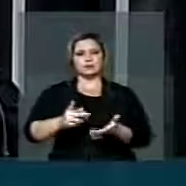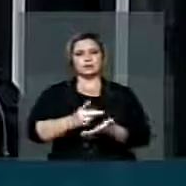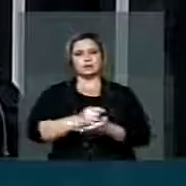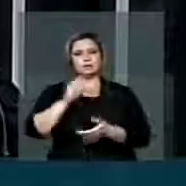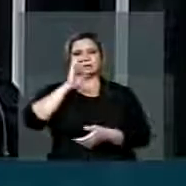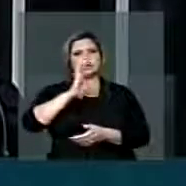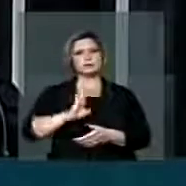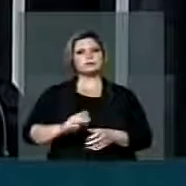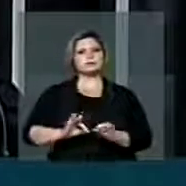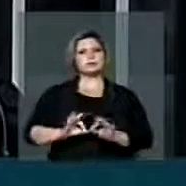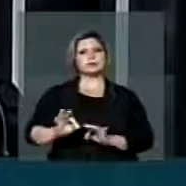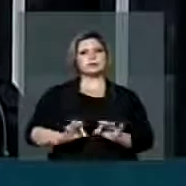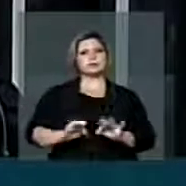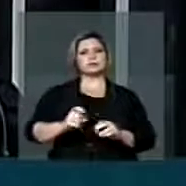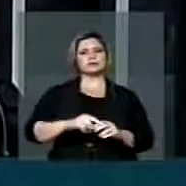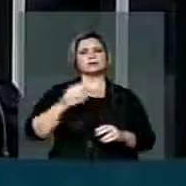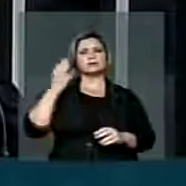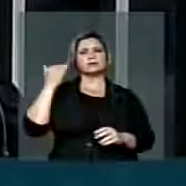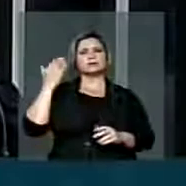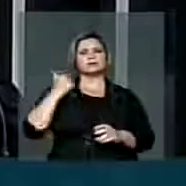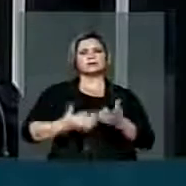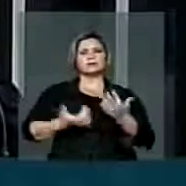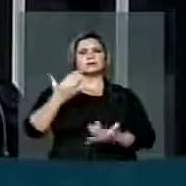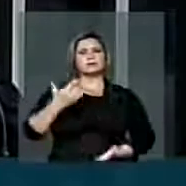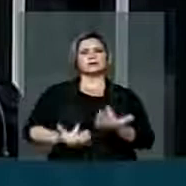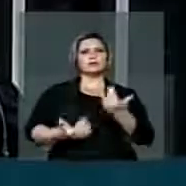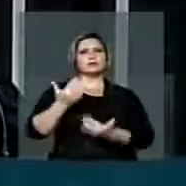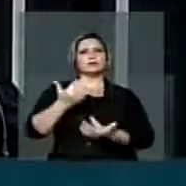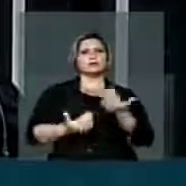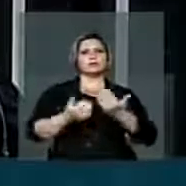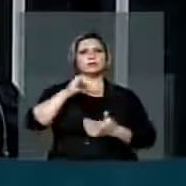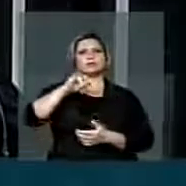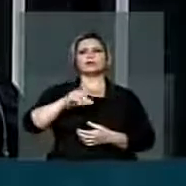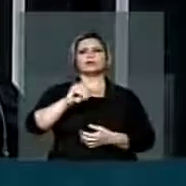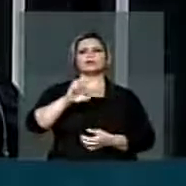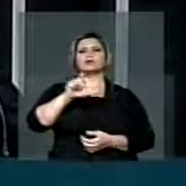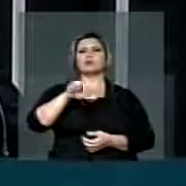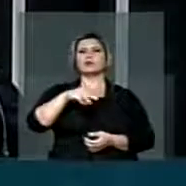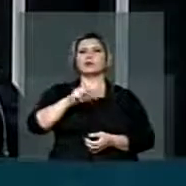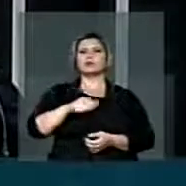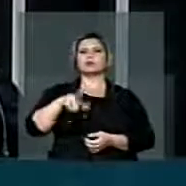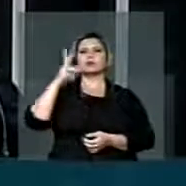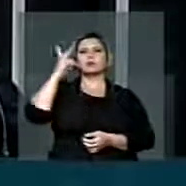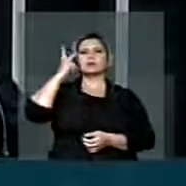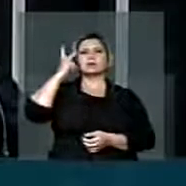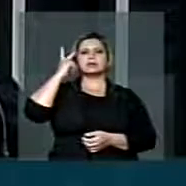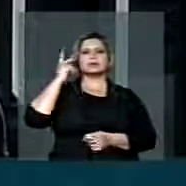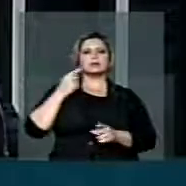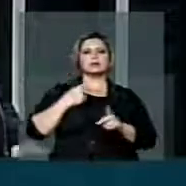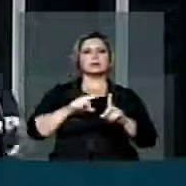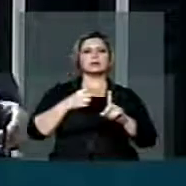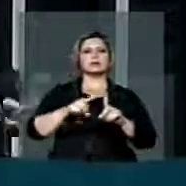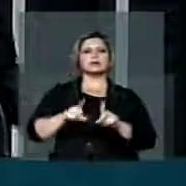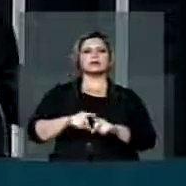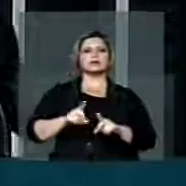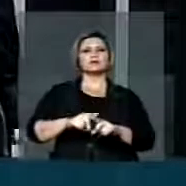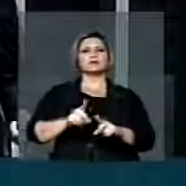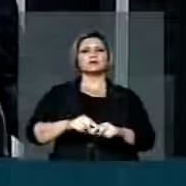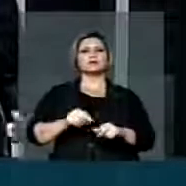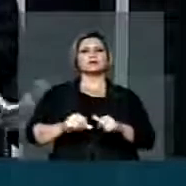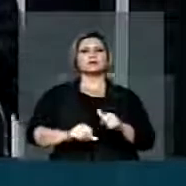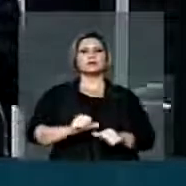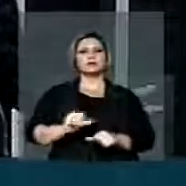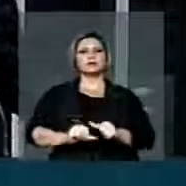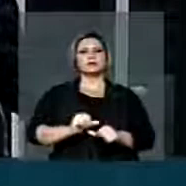no Brasil, no grande incêndio do edifício Joelma, em São Paulo, que provocou, por exemplo, que